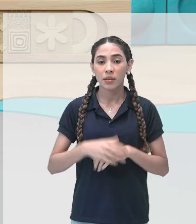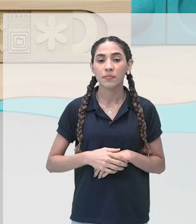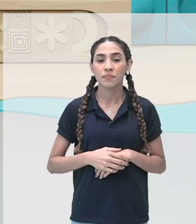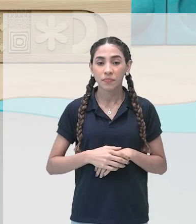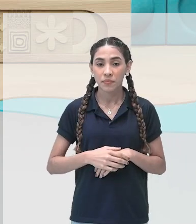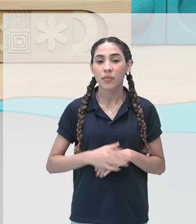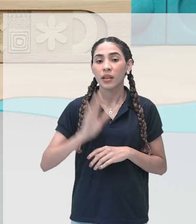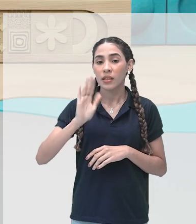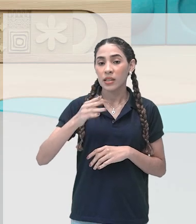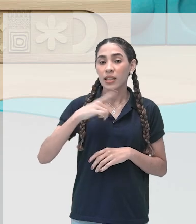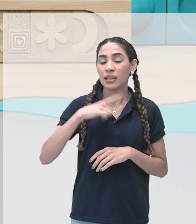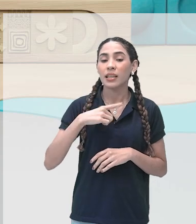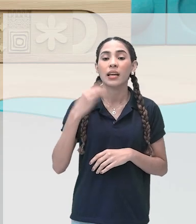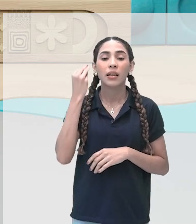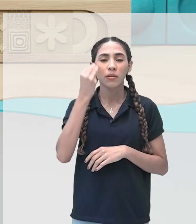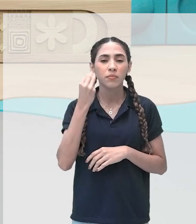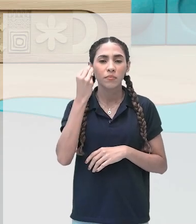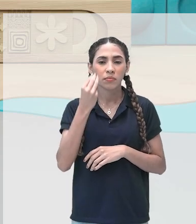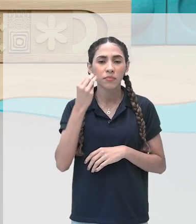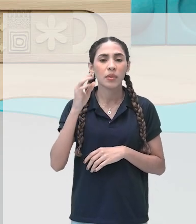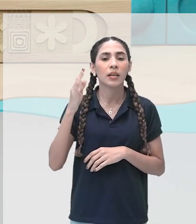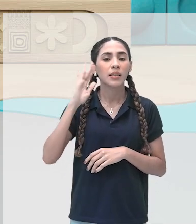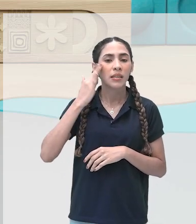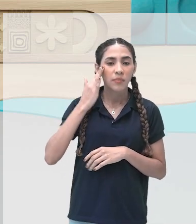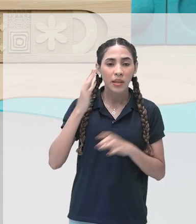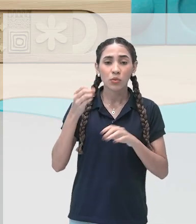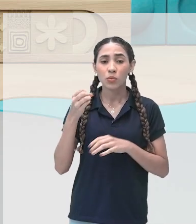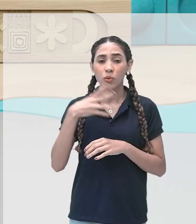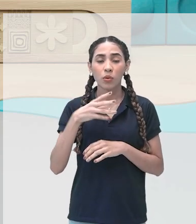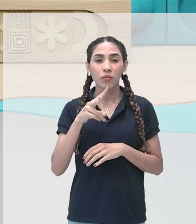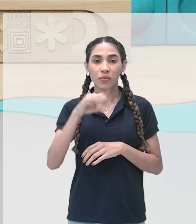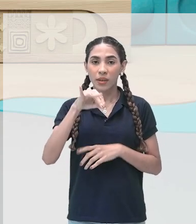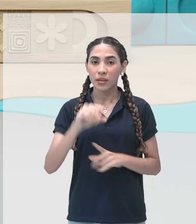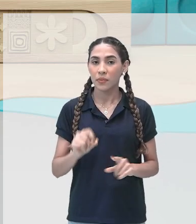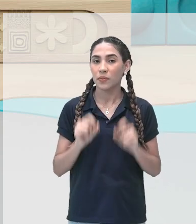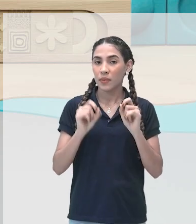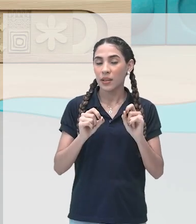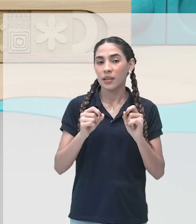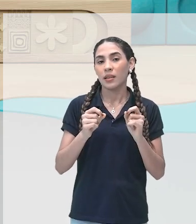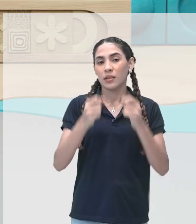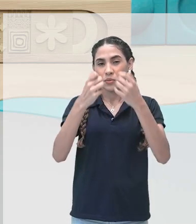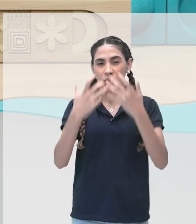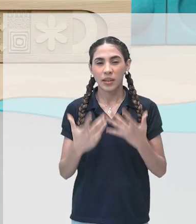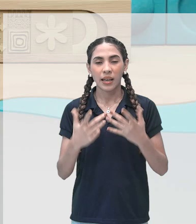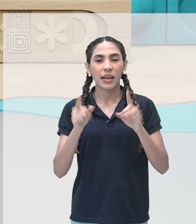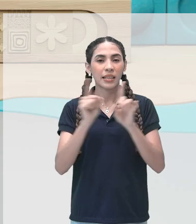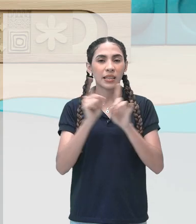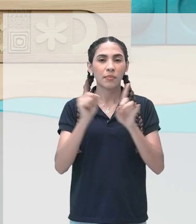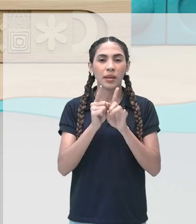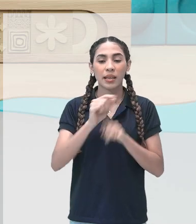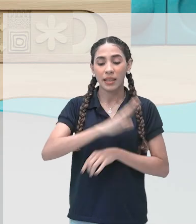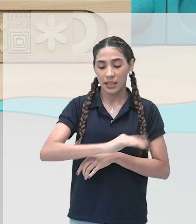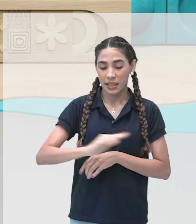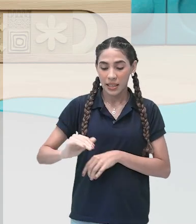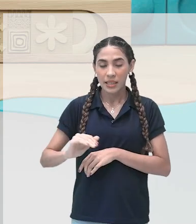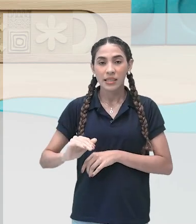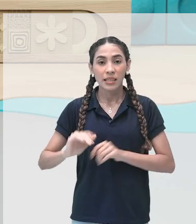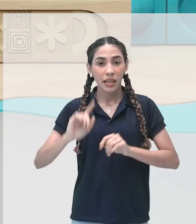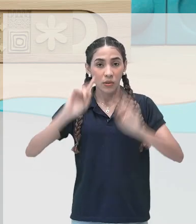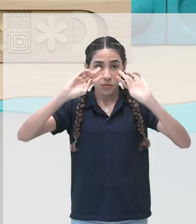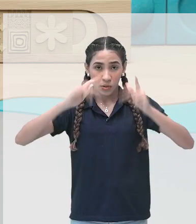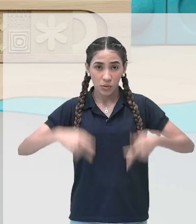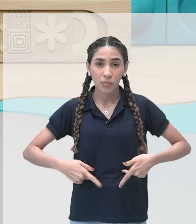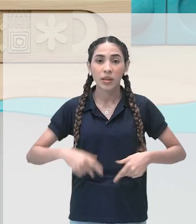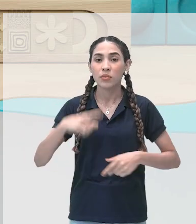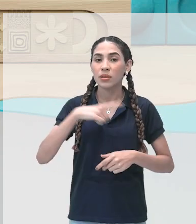é já um entendimento e um pensamento mais recente, que vai justamente tratar e abordar essa criança como esse ser que